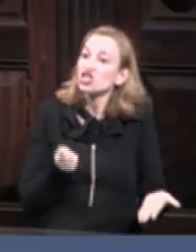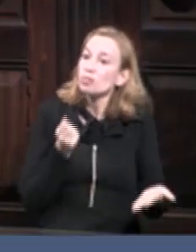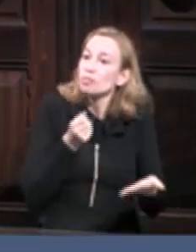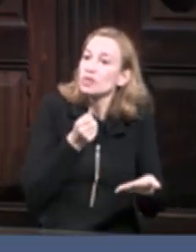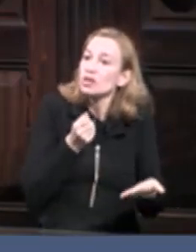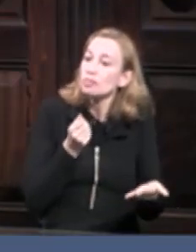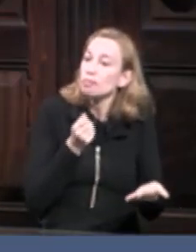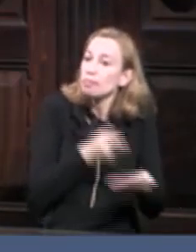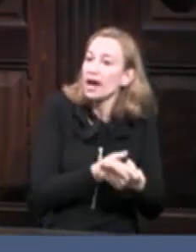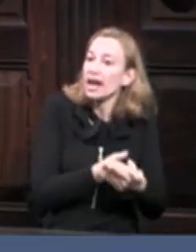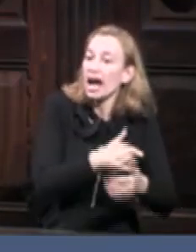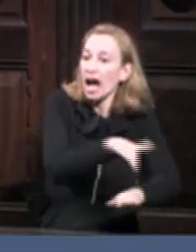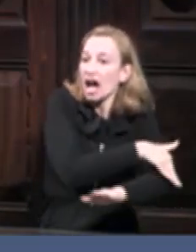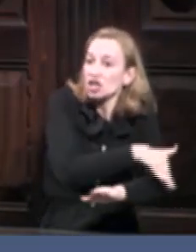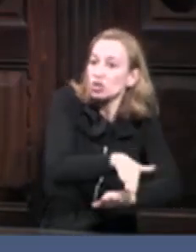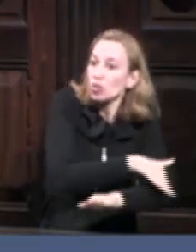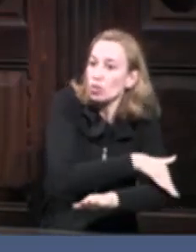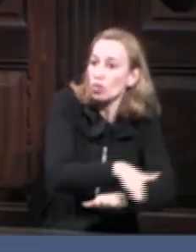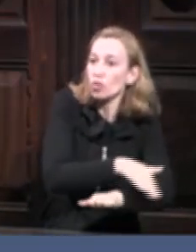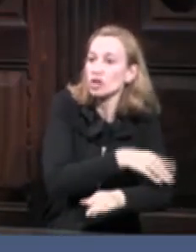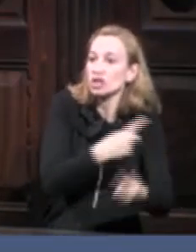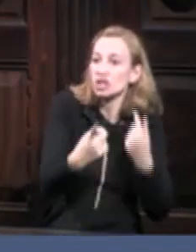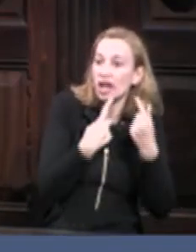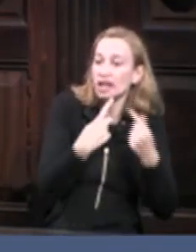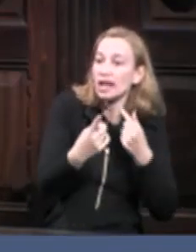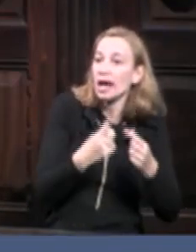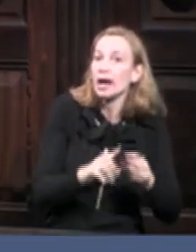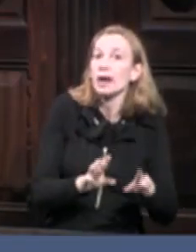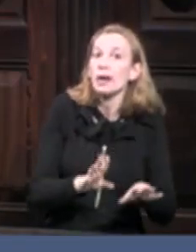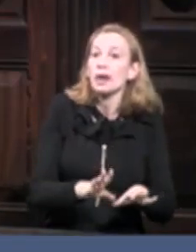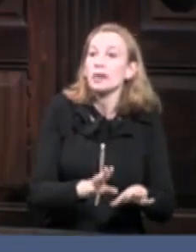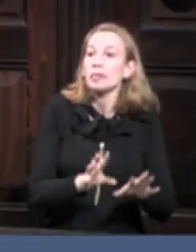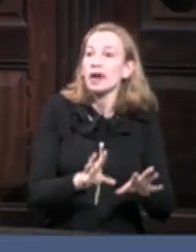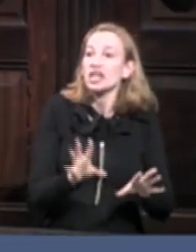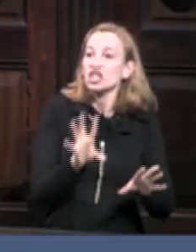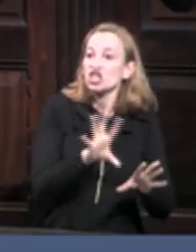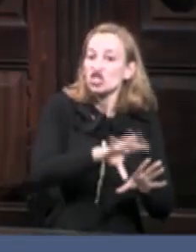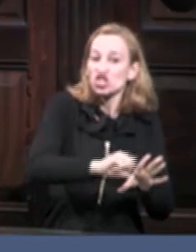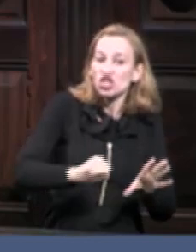servidor público para fazer propaganda em rádio e televisão,